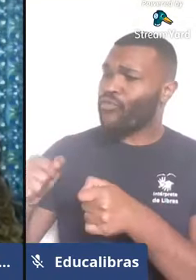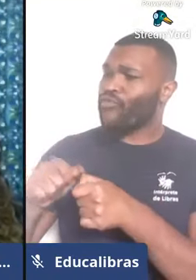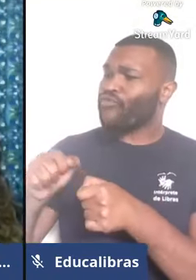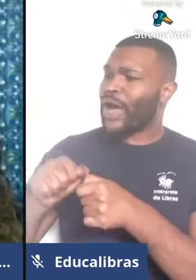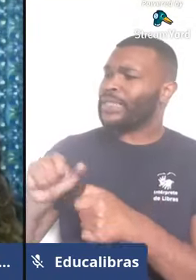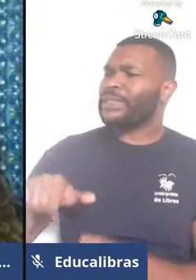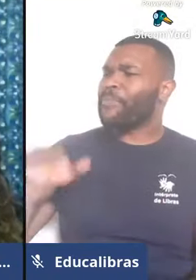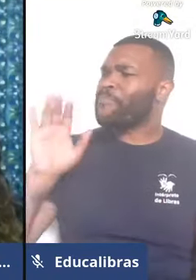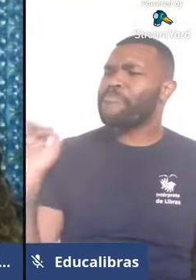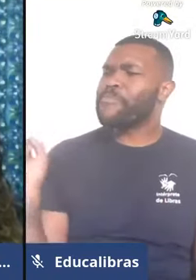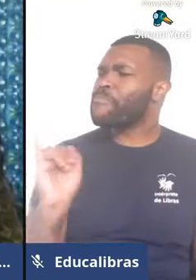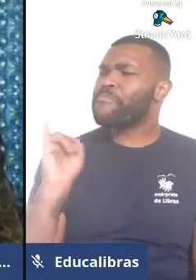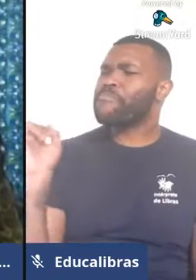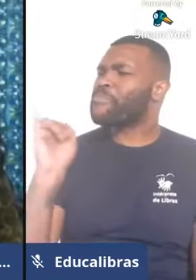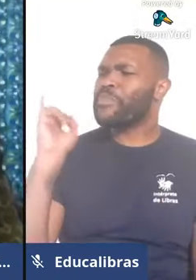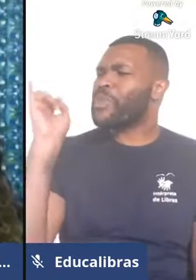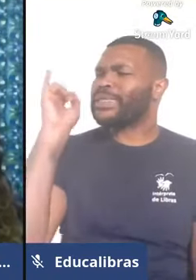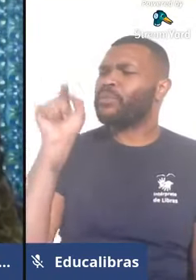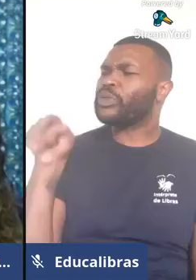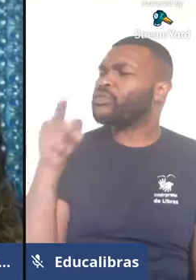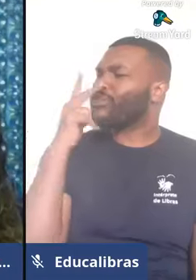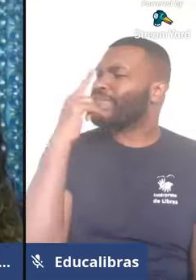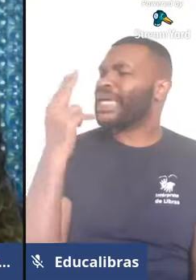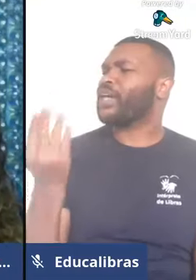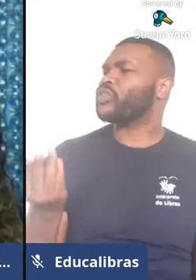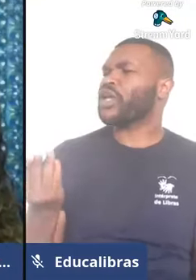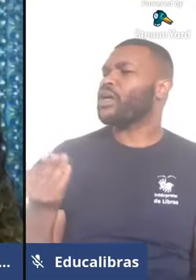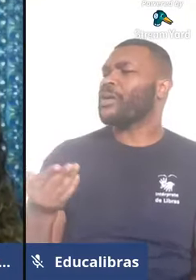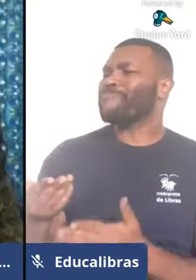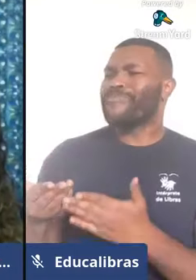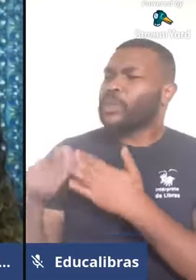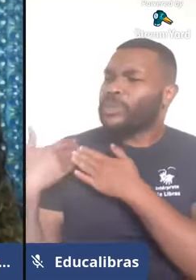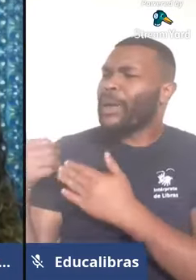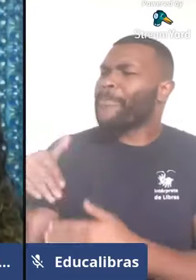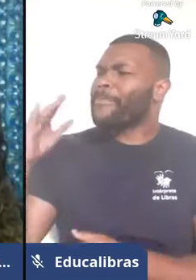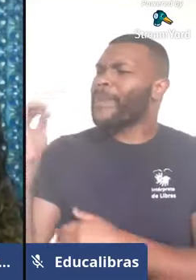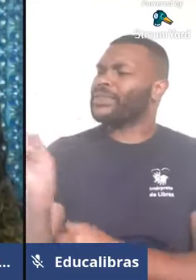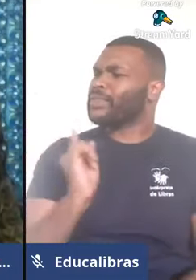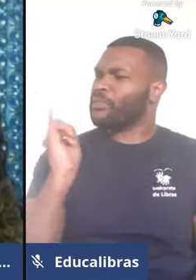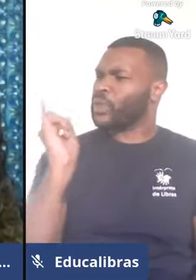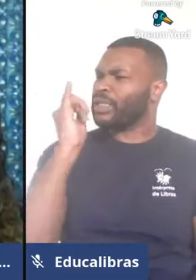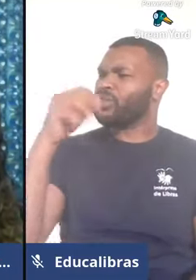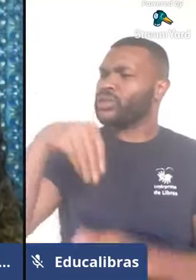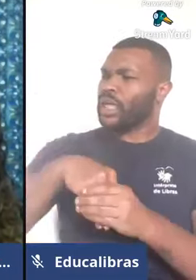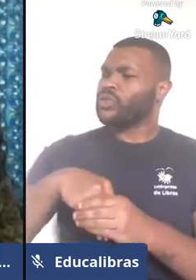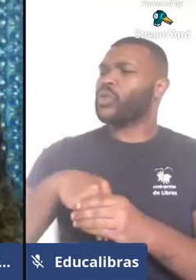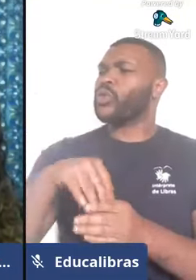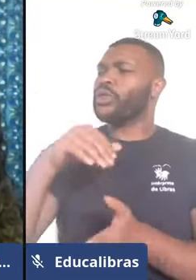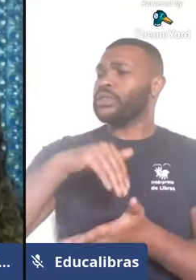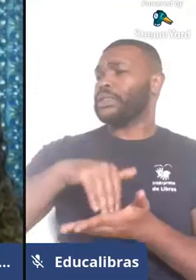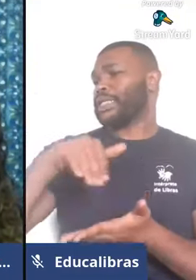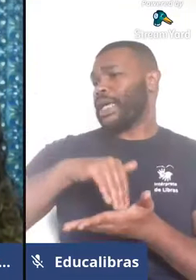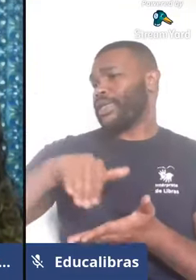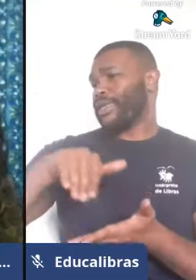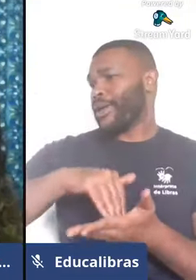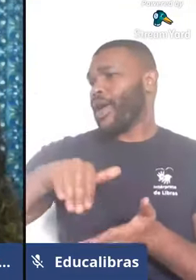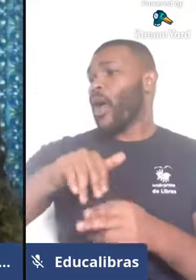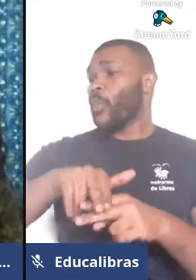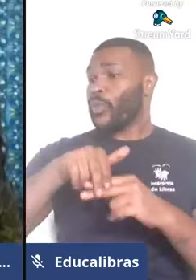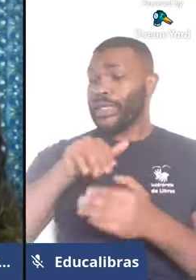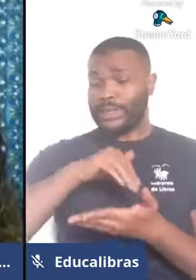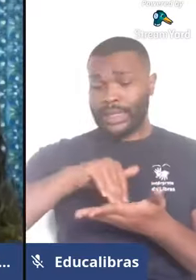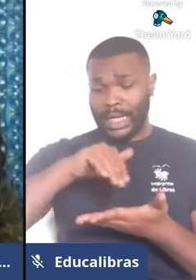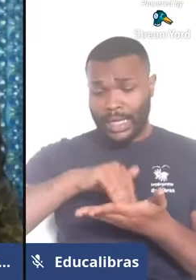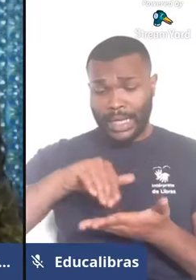importante, o principal papel dela? Eu acho que a atuação desta secretaria ela transcende o município de São Paulo, né? Ela